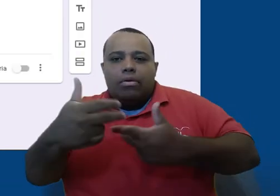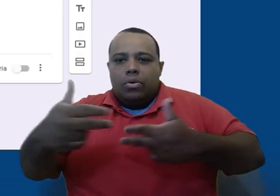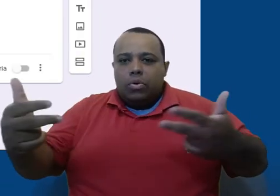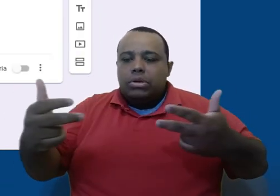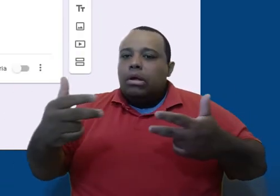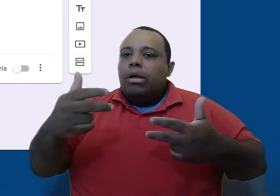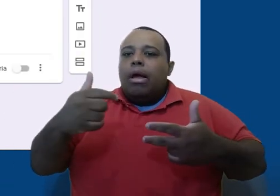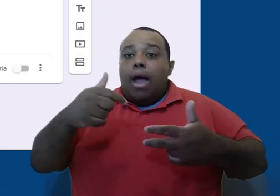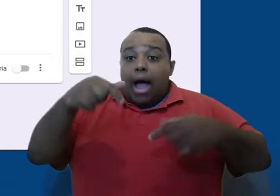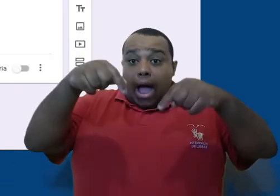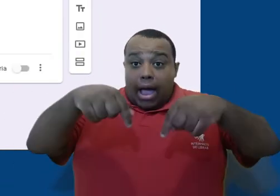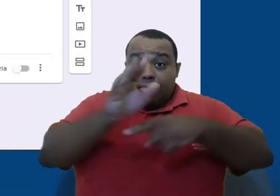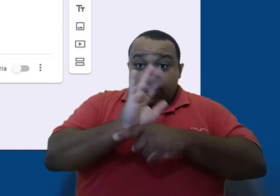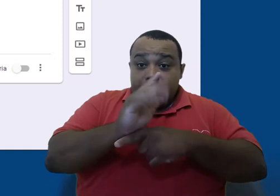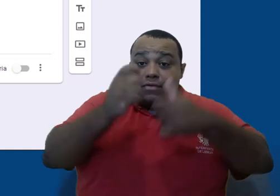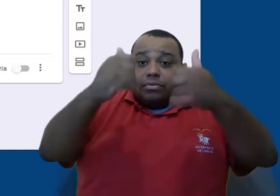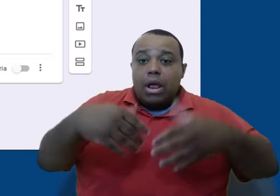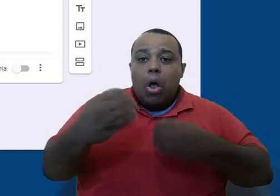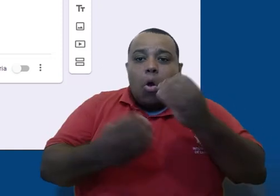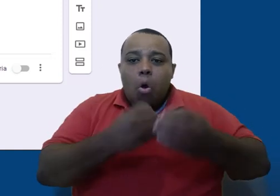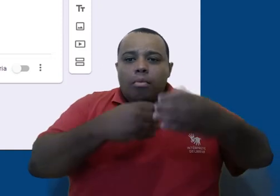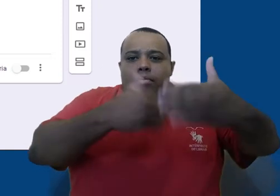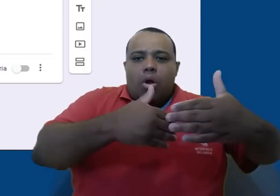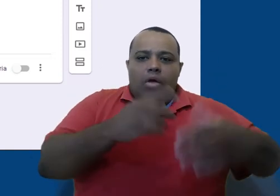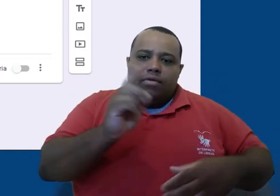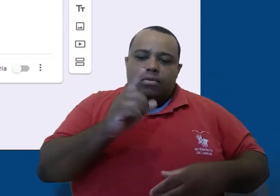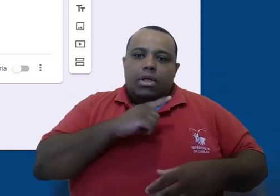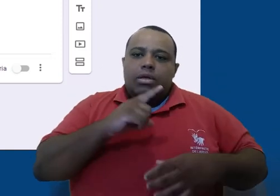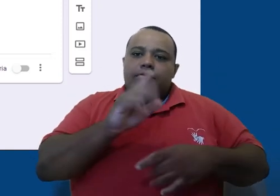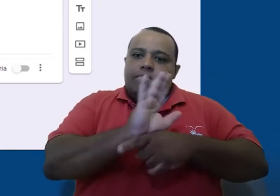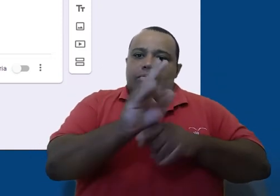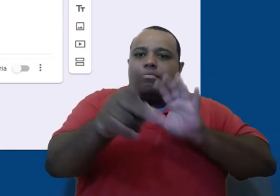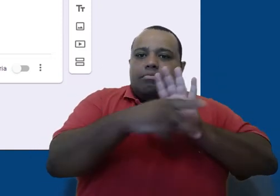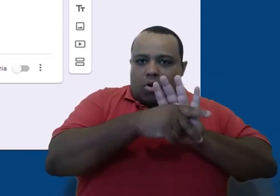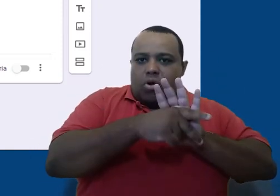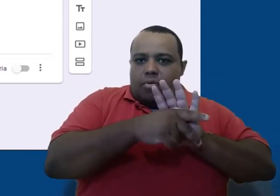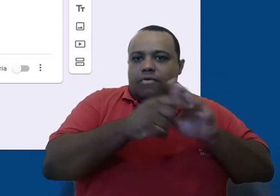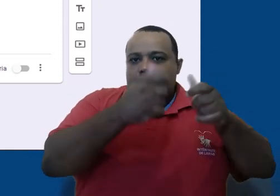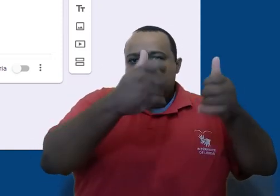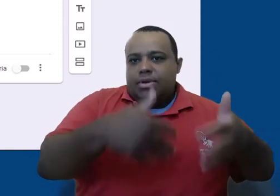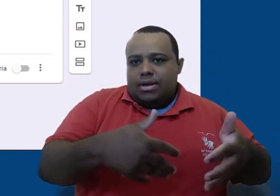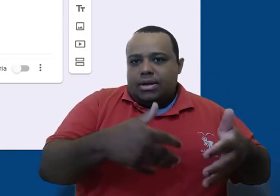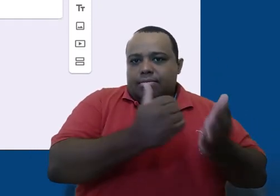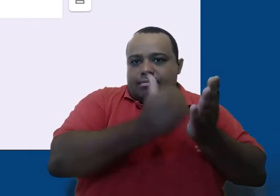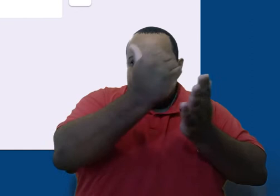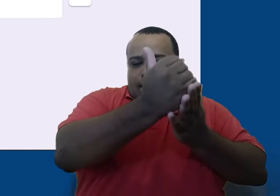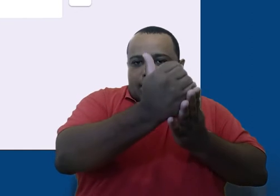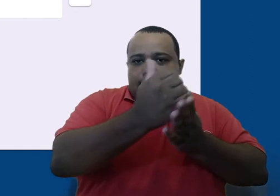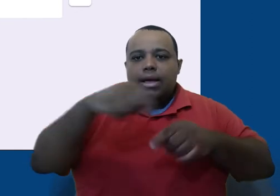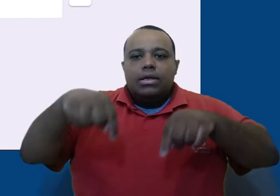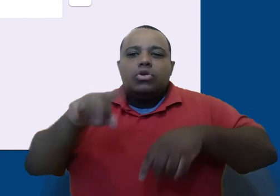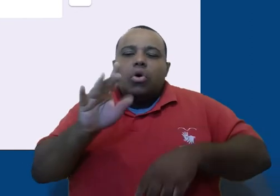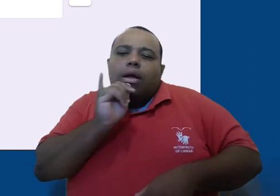si com os diferentes tipos de questões possibilidades pois temos um vídeo Apenas sobre isso que também deixar ele em casa na descrição